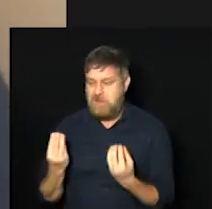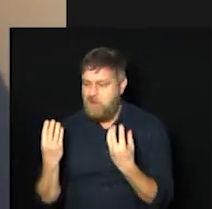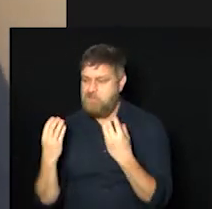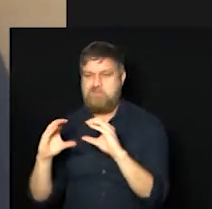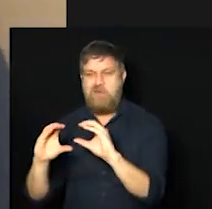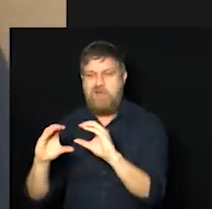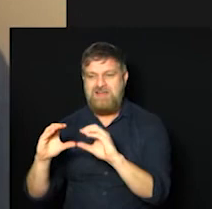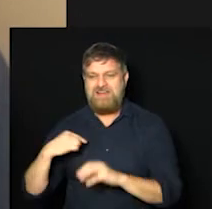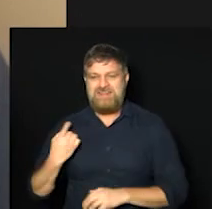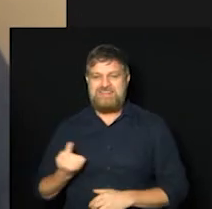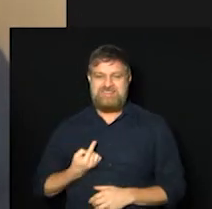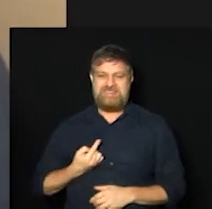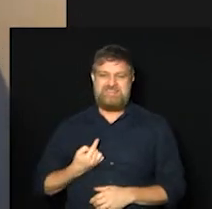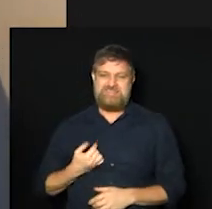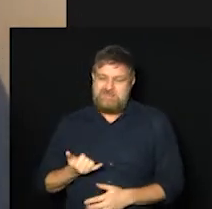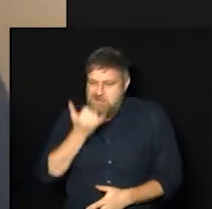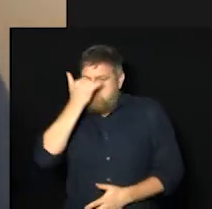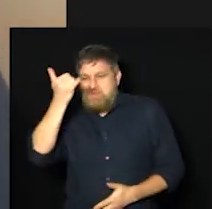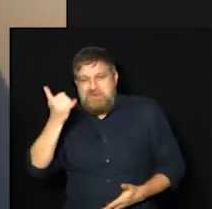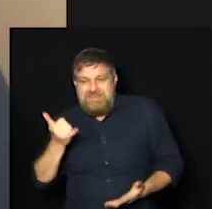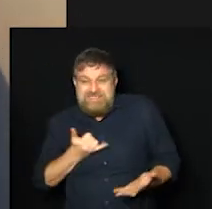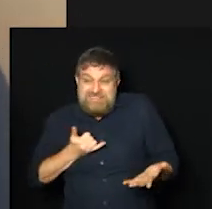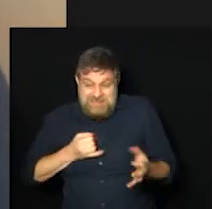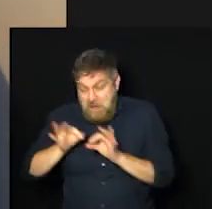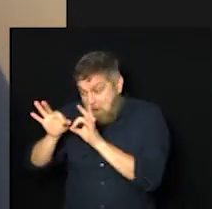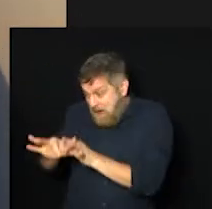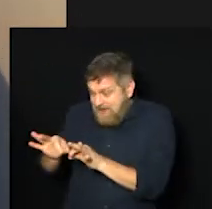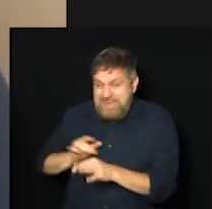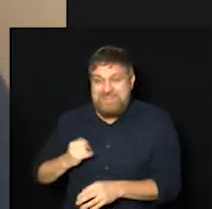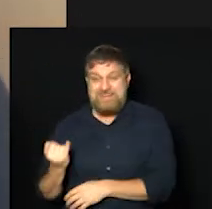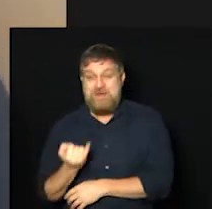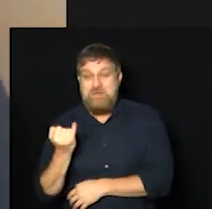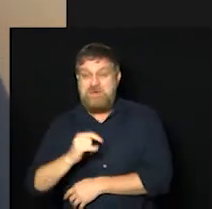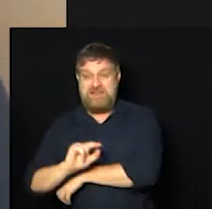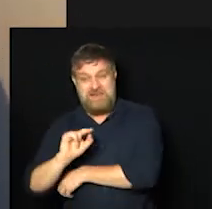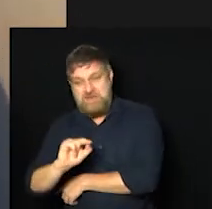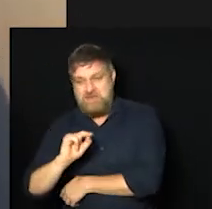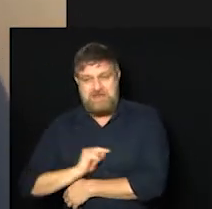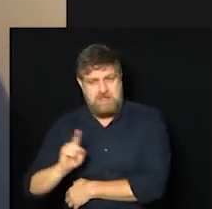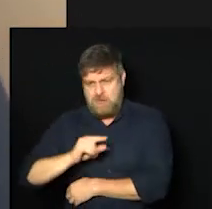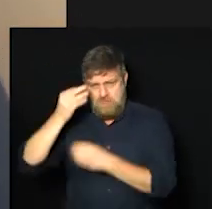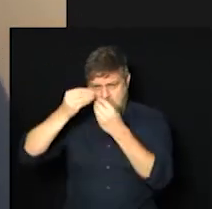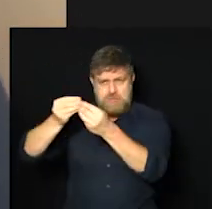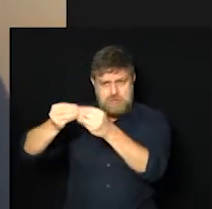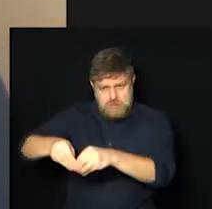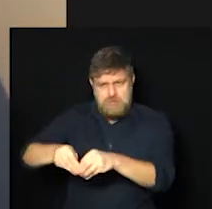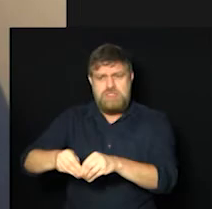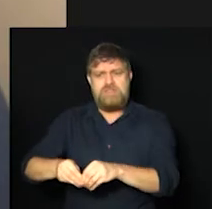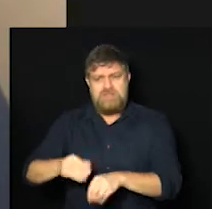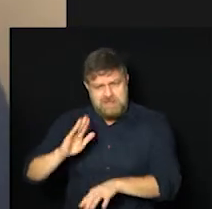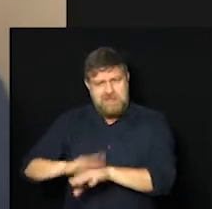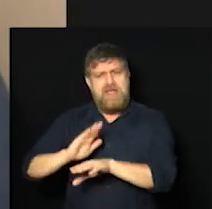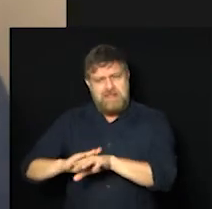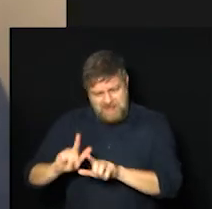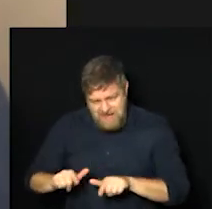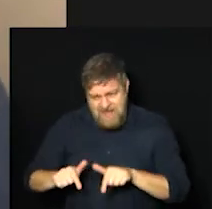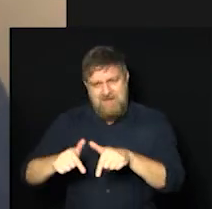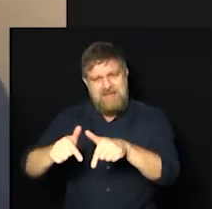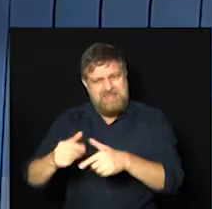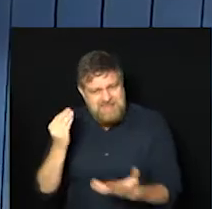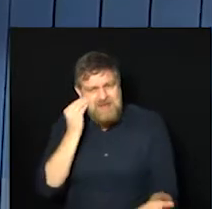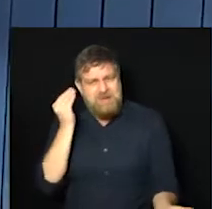né? Às vezes dá errado, às vezes dá certo. O importante é não desistir, tem que fazer, tem que ir para a cozinha, tem que se